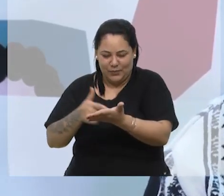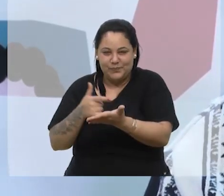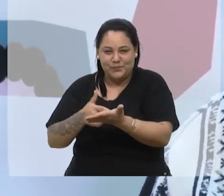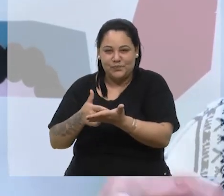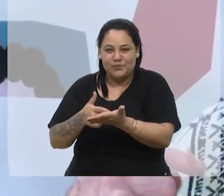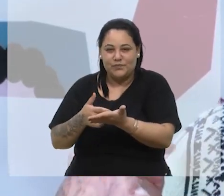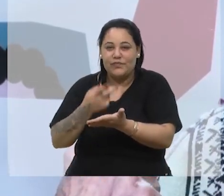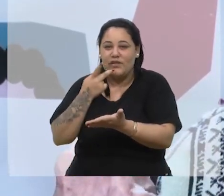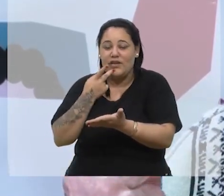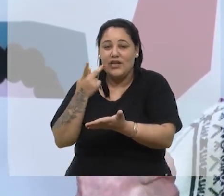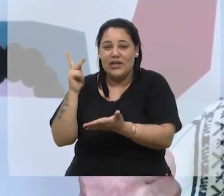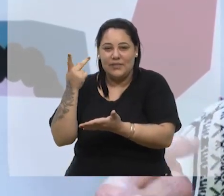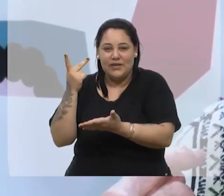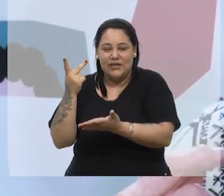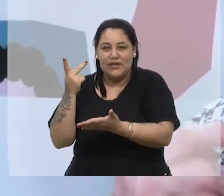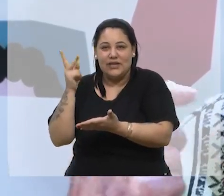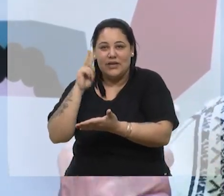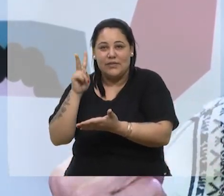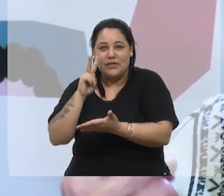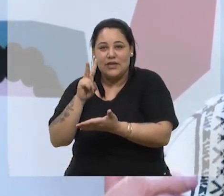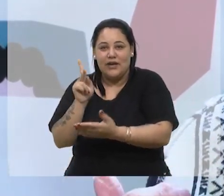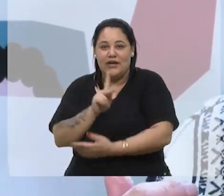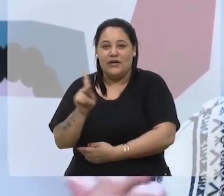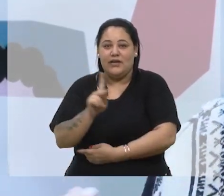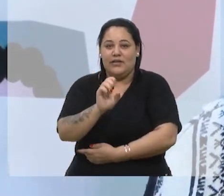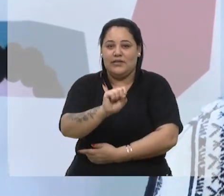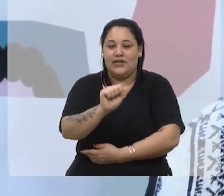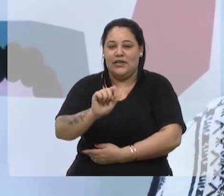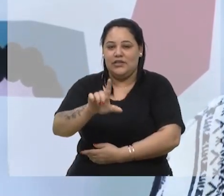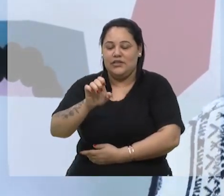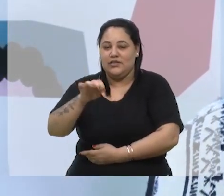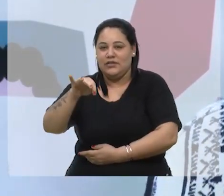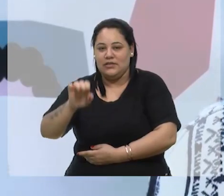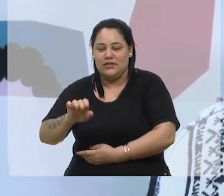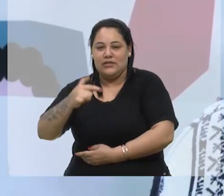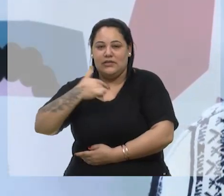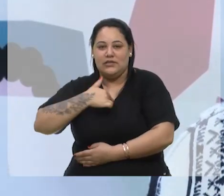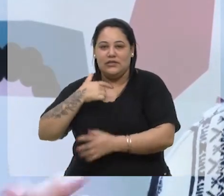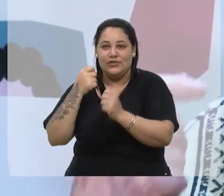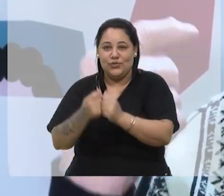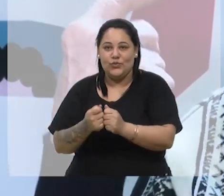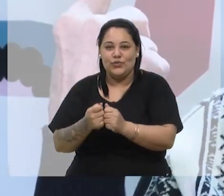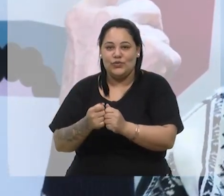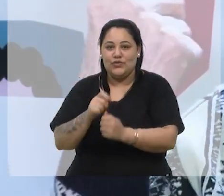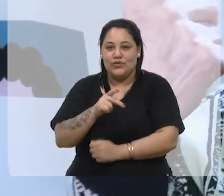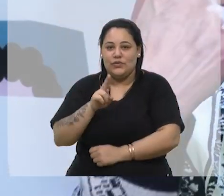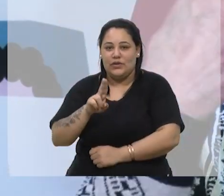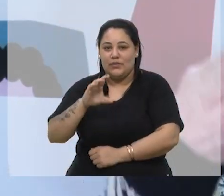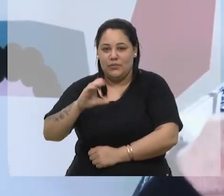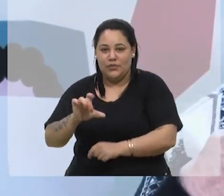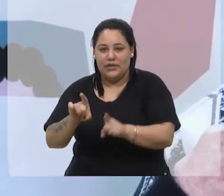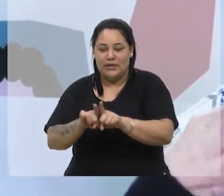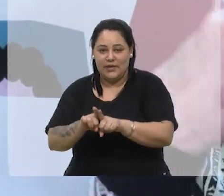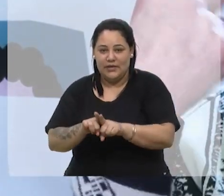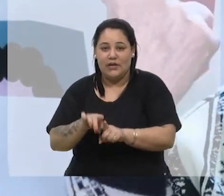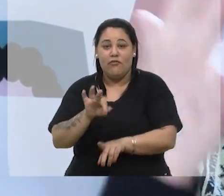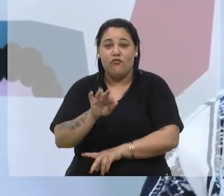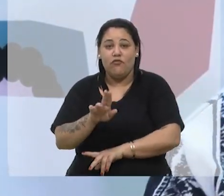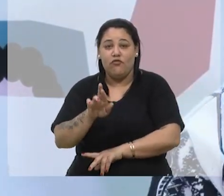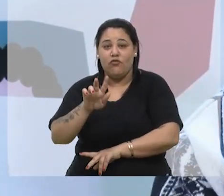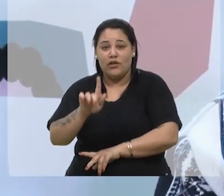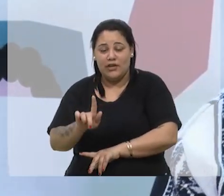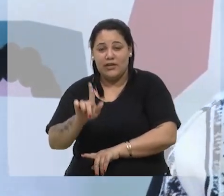pessoa, ele vê de dentro do avião a pessoa olhando para cima, vê as redes dos pescadores. Então, aqueles